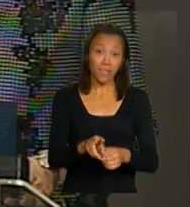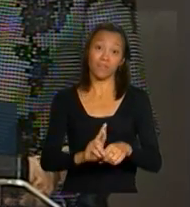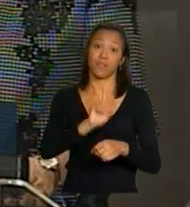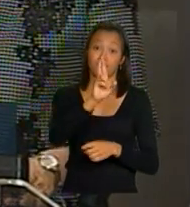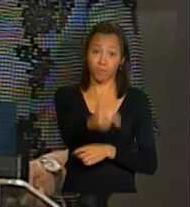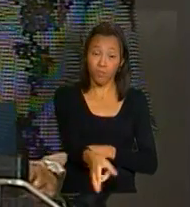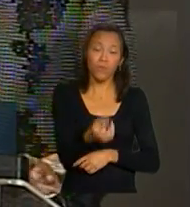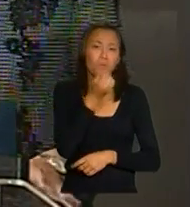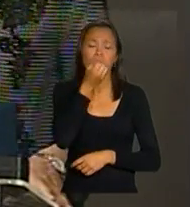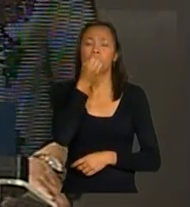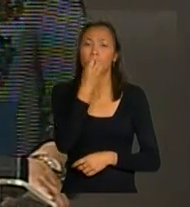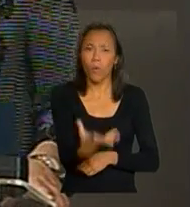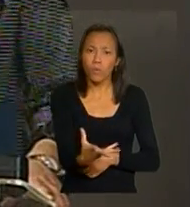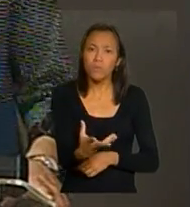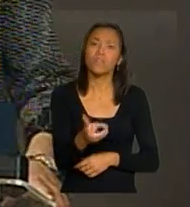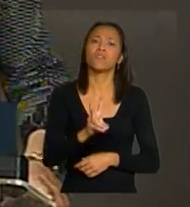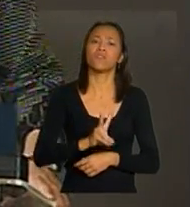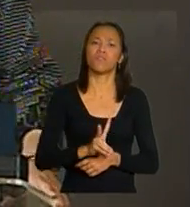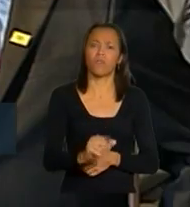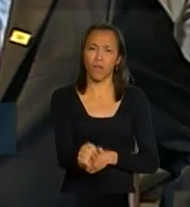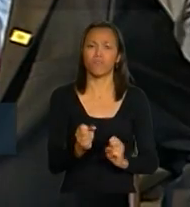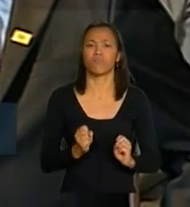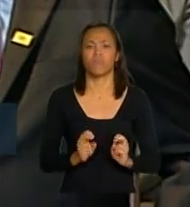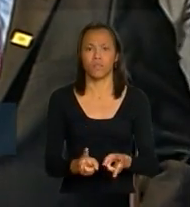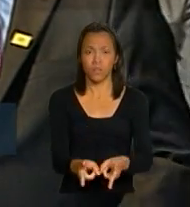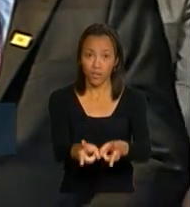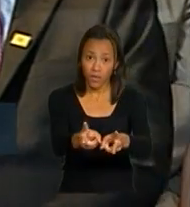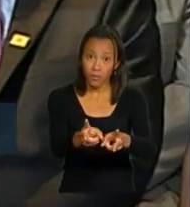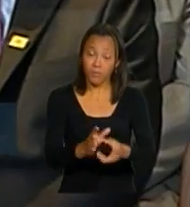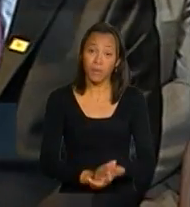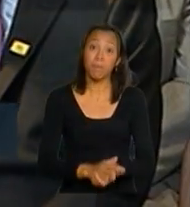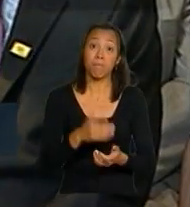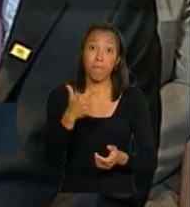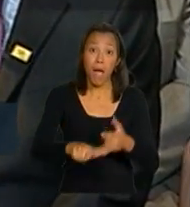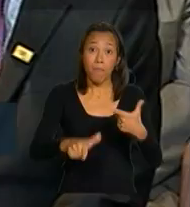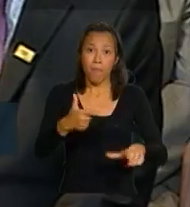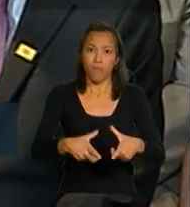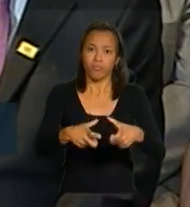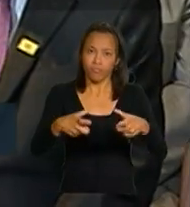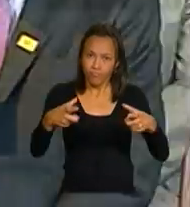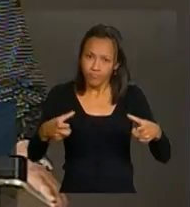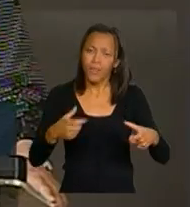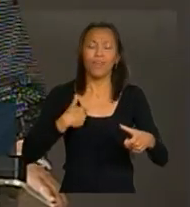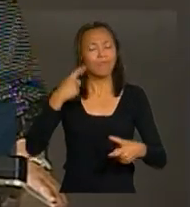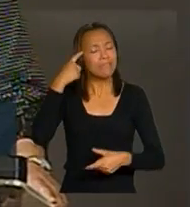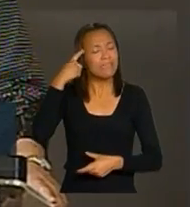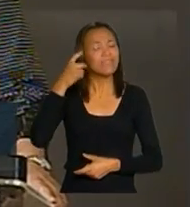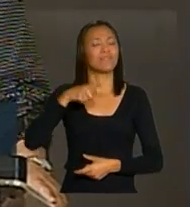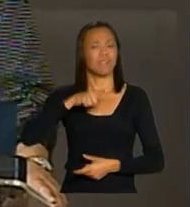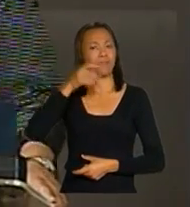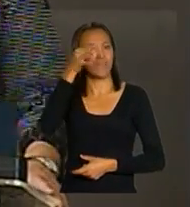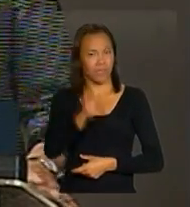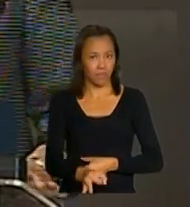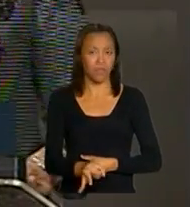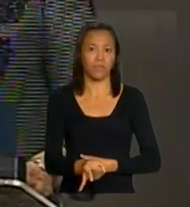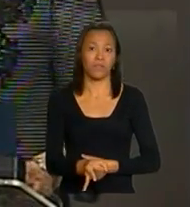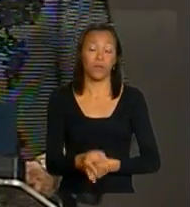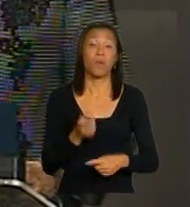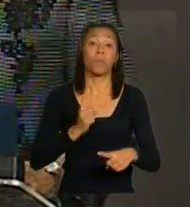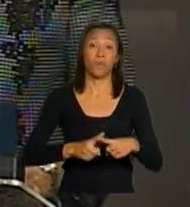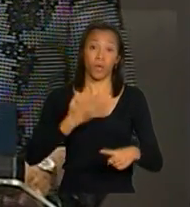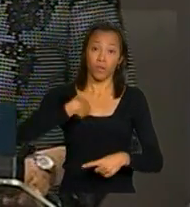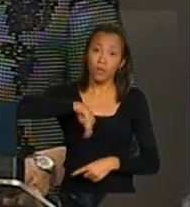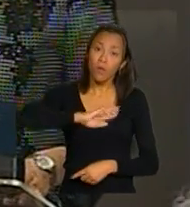bons e se tornarão cada vez mais expressivos, eu tenho certeza disso. Porque